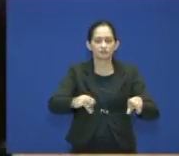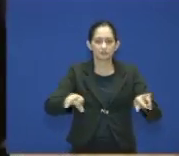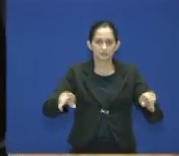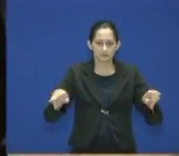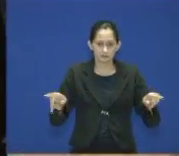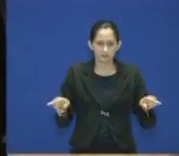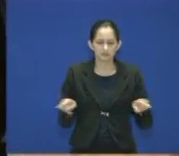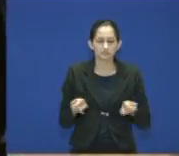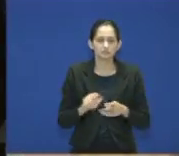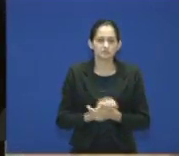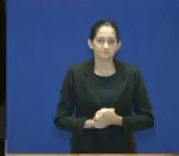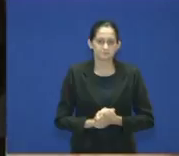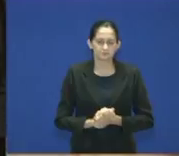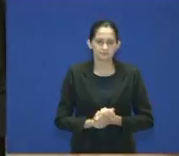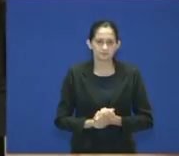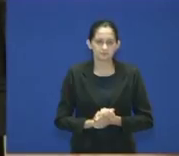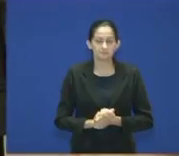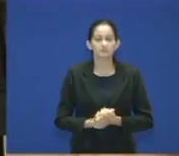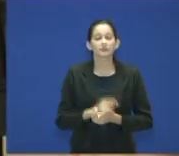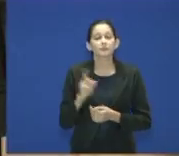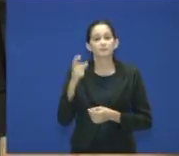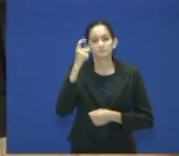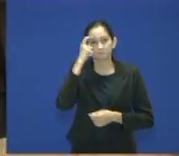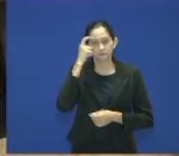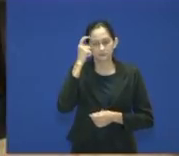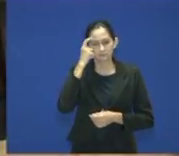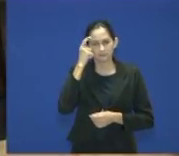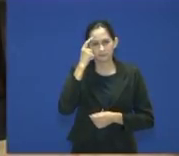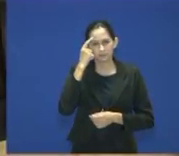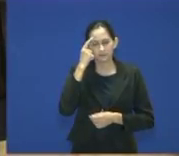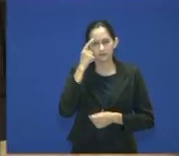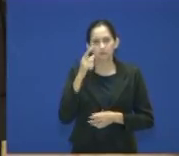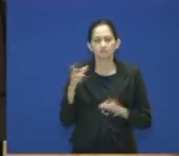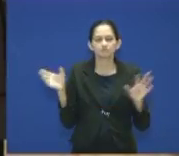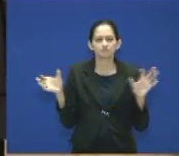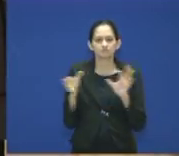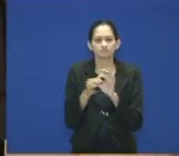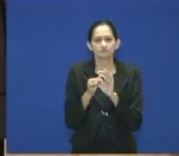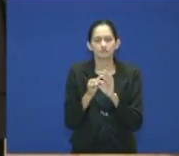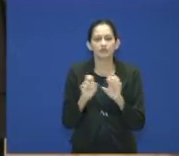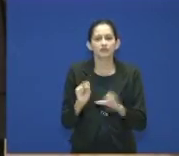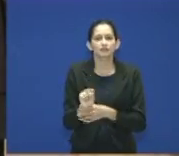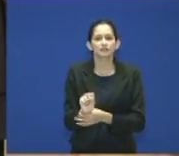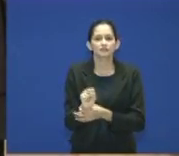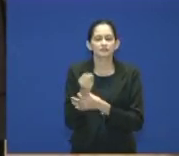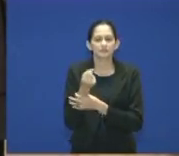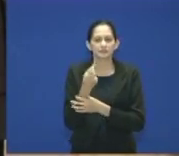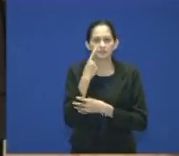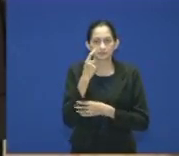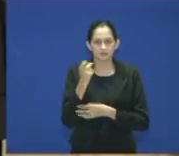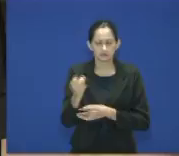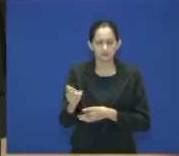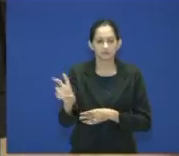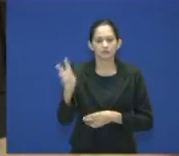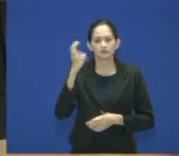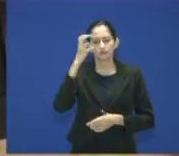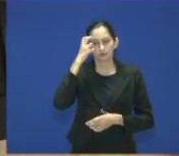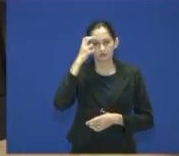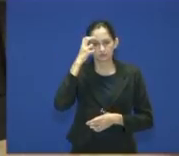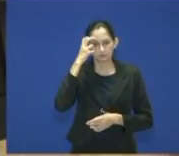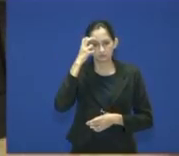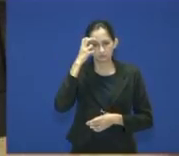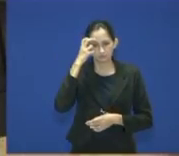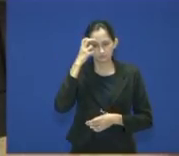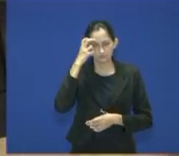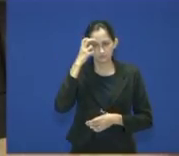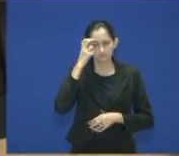e a pluralidade. Um pensamento que se faça aliado na defesa dos interesses da cultura,